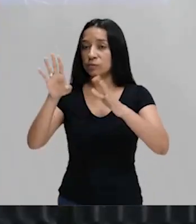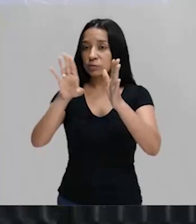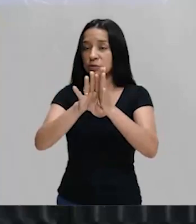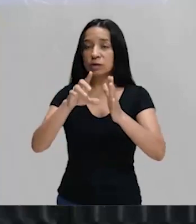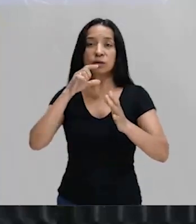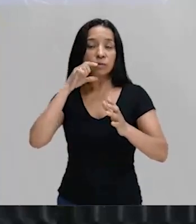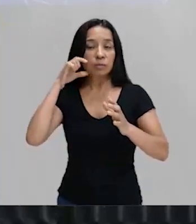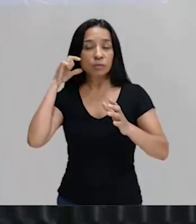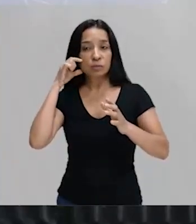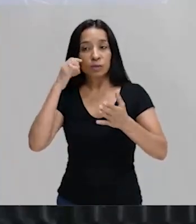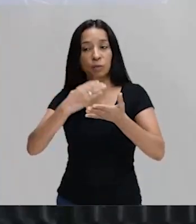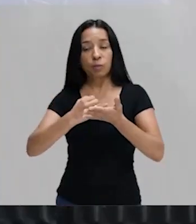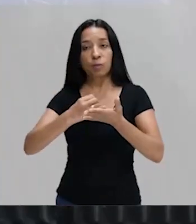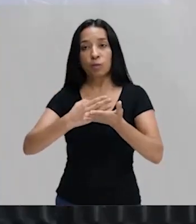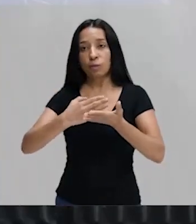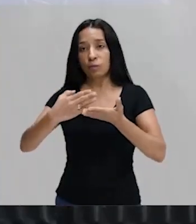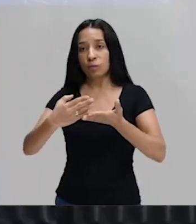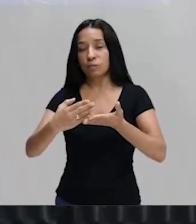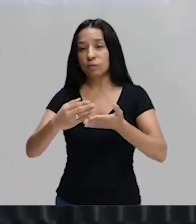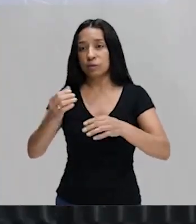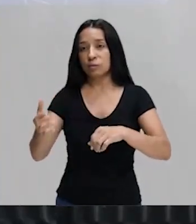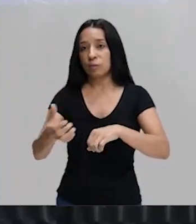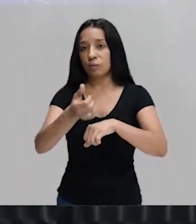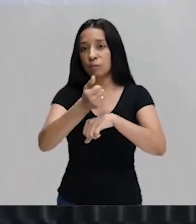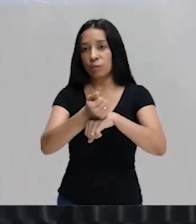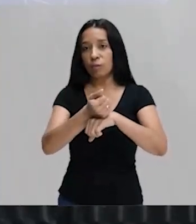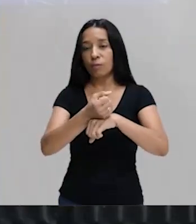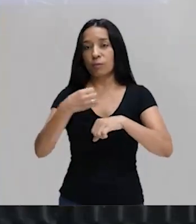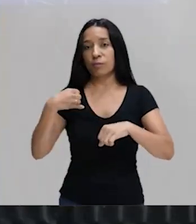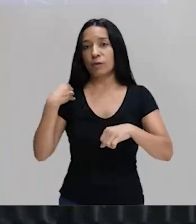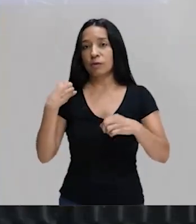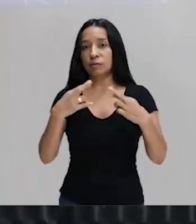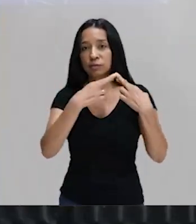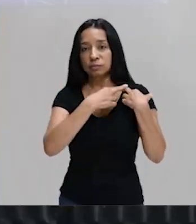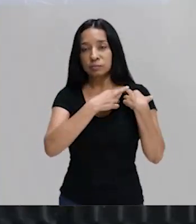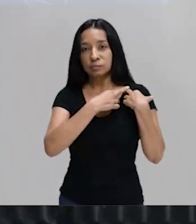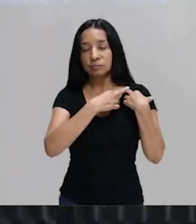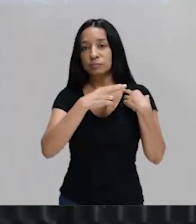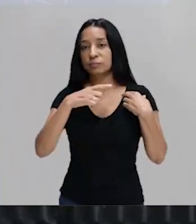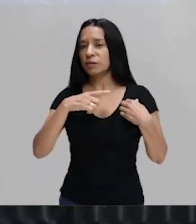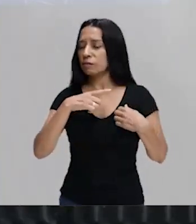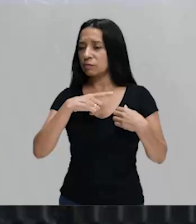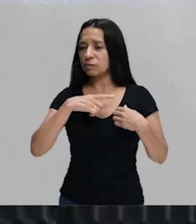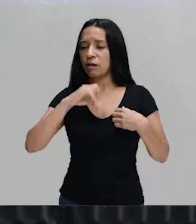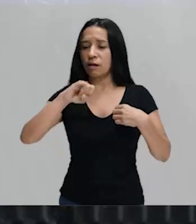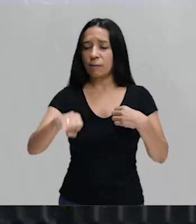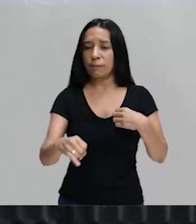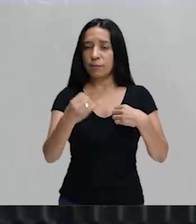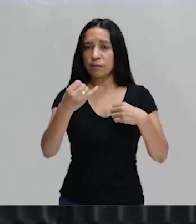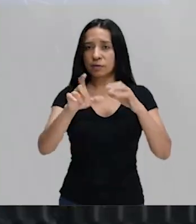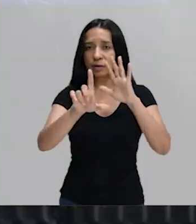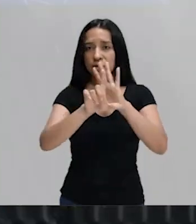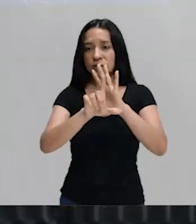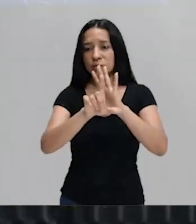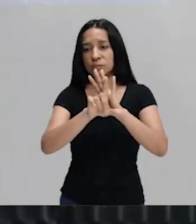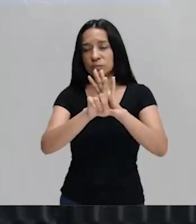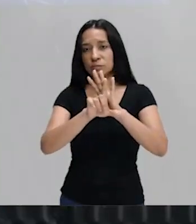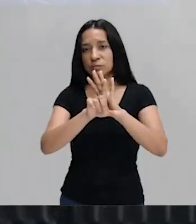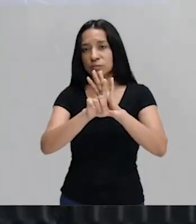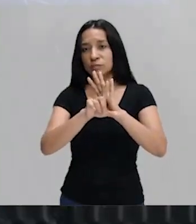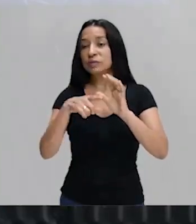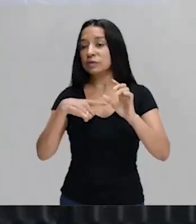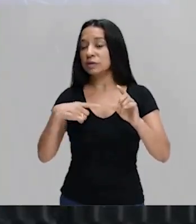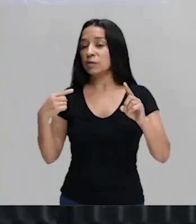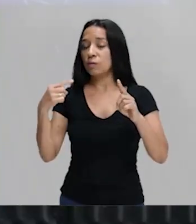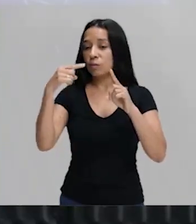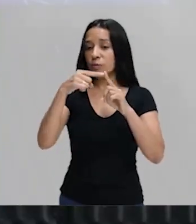do golpe da maioridade, ele vai poder tirar proveito dessa lei. Uma lei de caráter centralista e